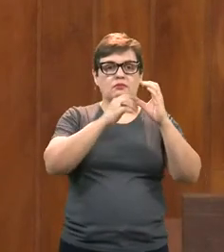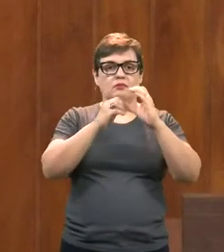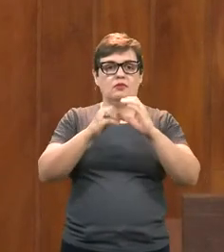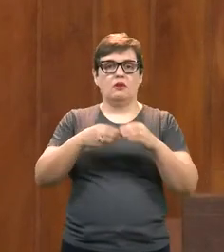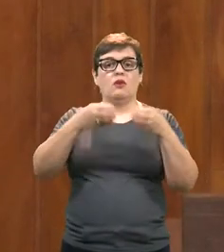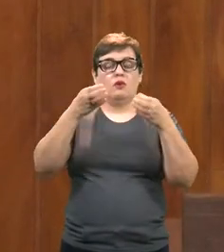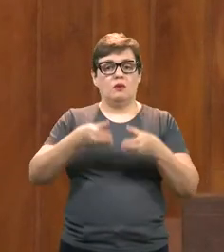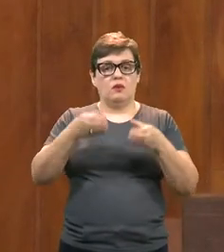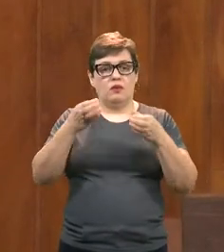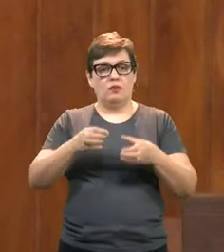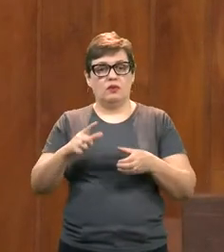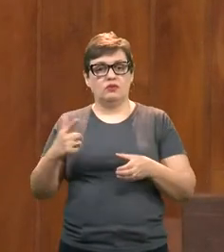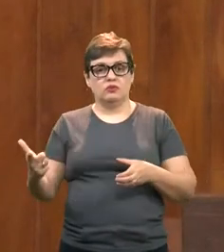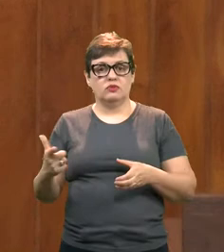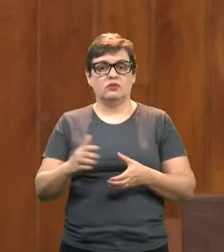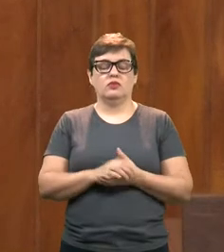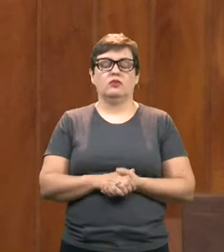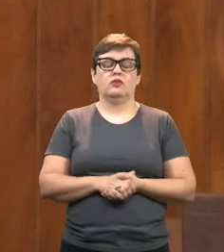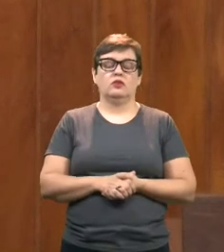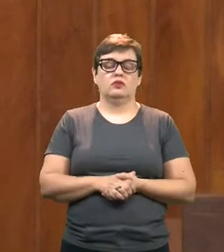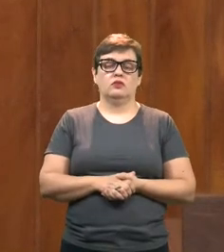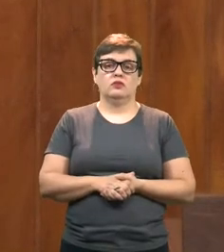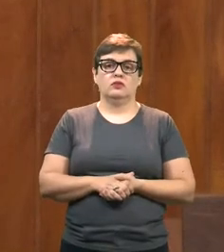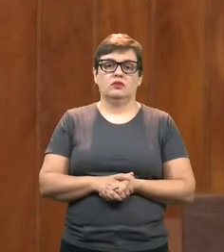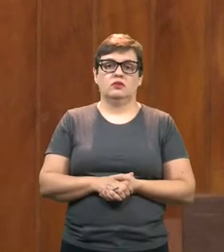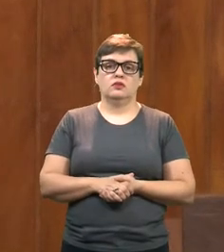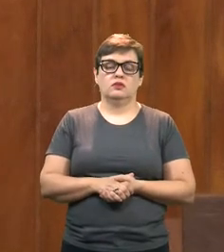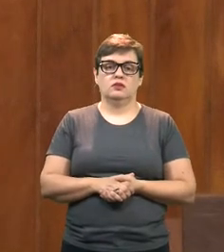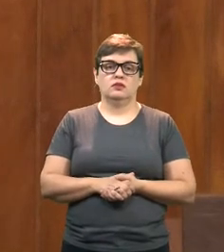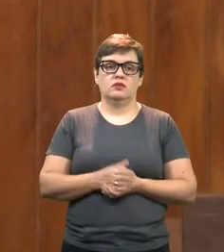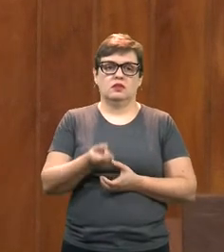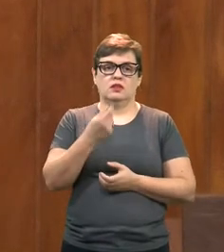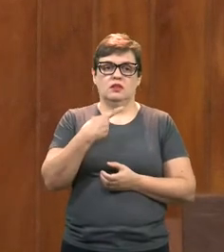muitos fármacos alopáticos.